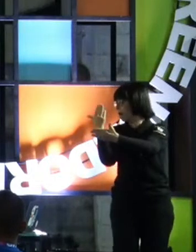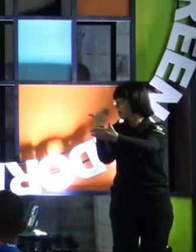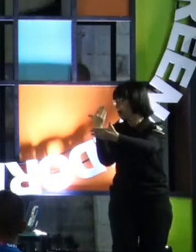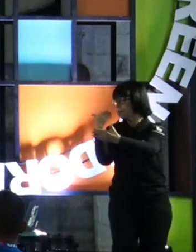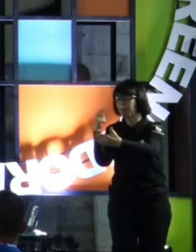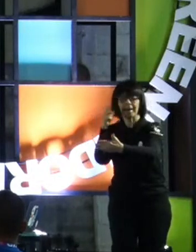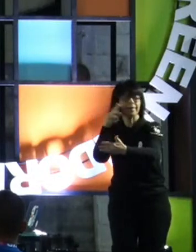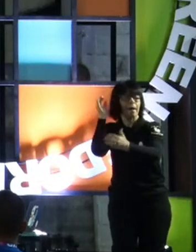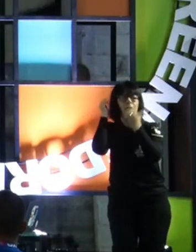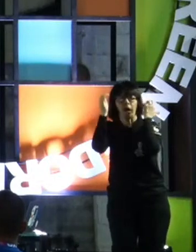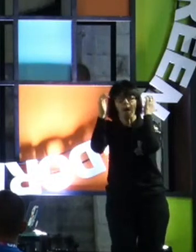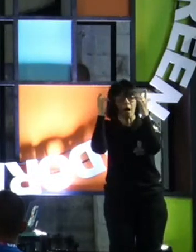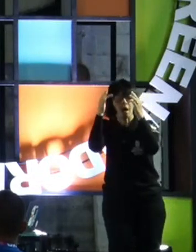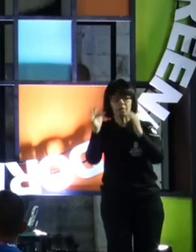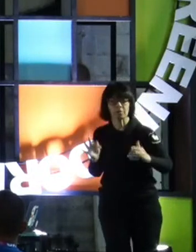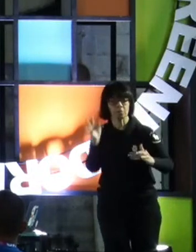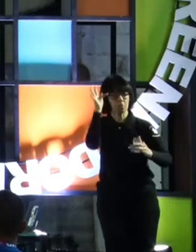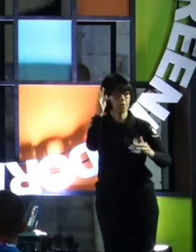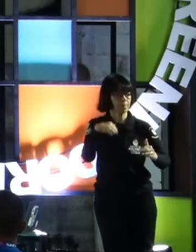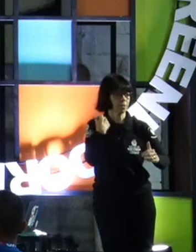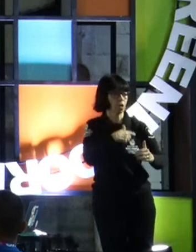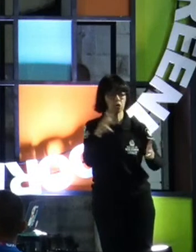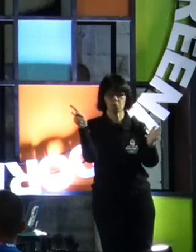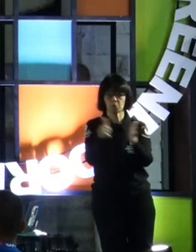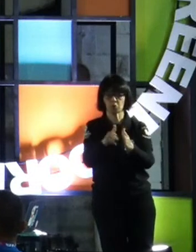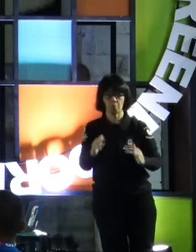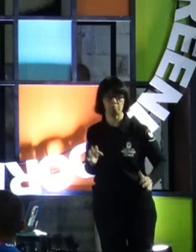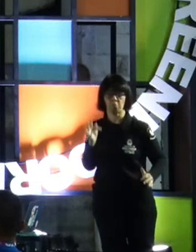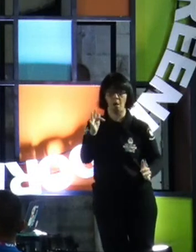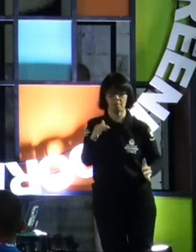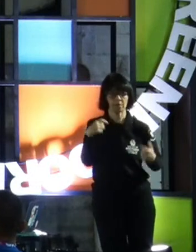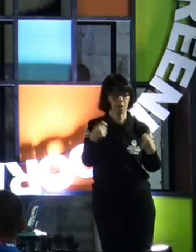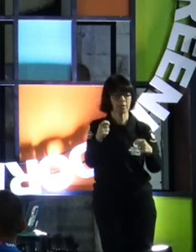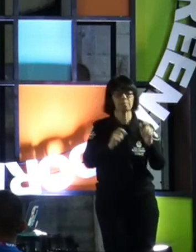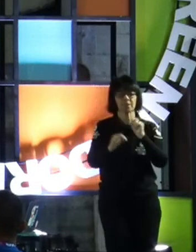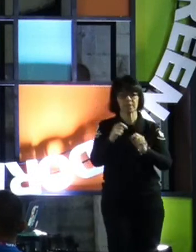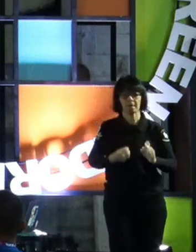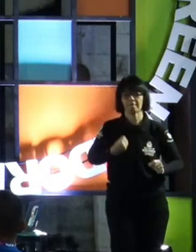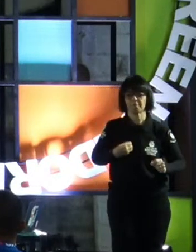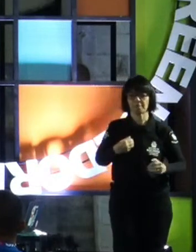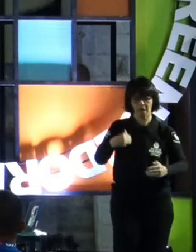tempo todo só sonhando com o futuro, nos tornamos utópicos. Que a gente precisa